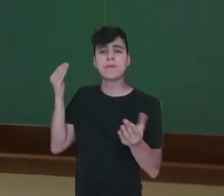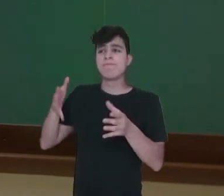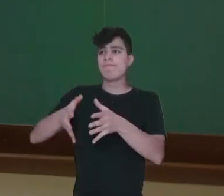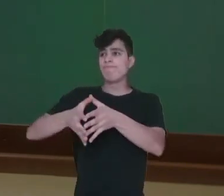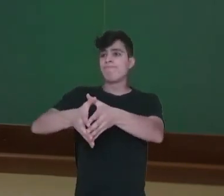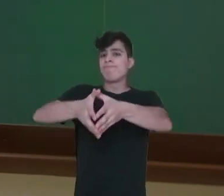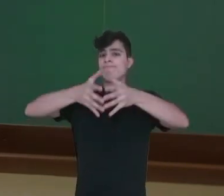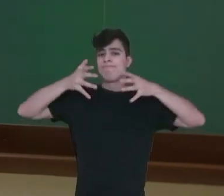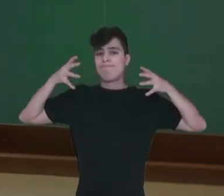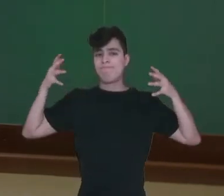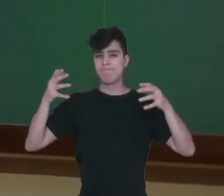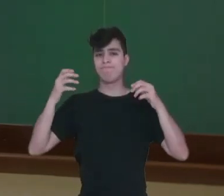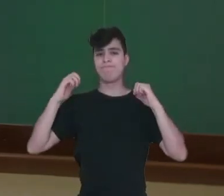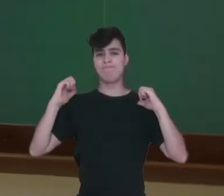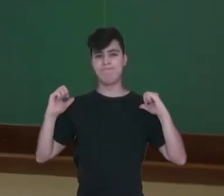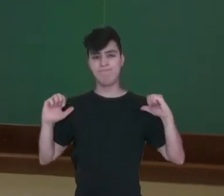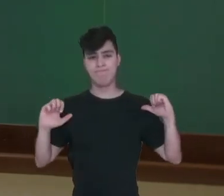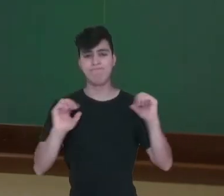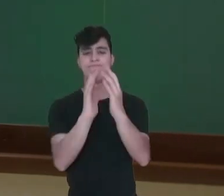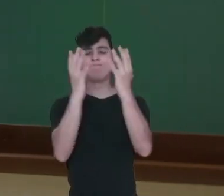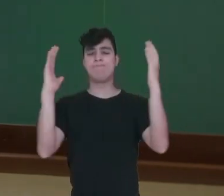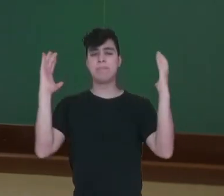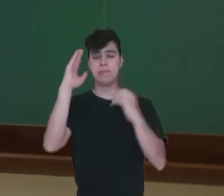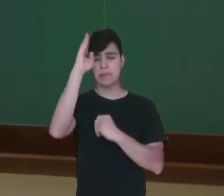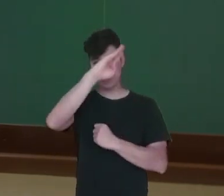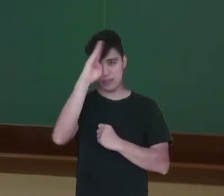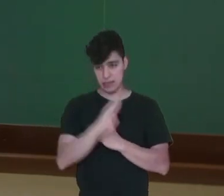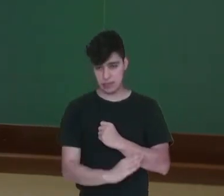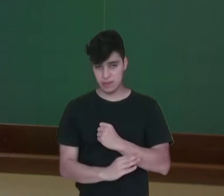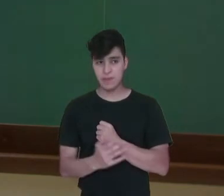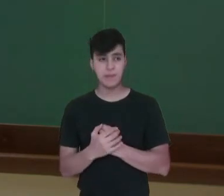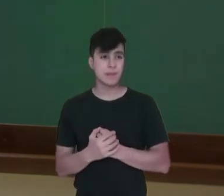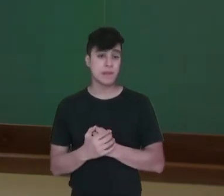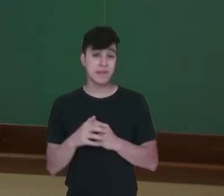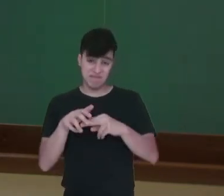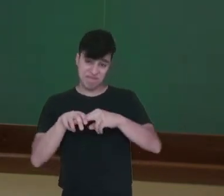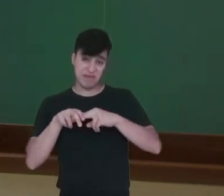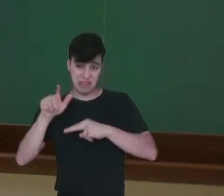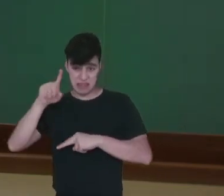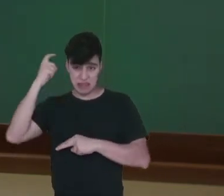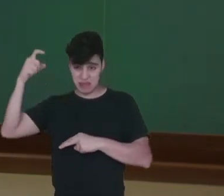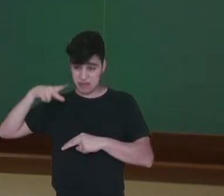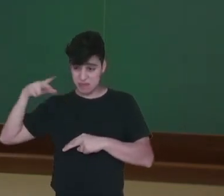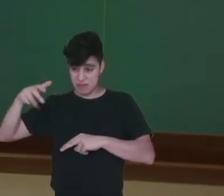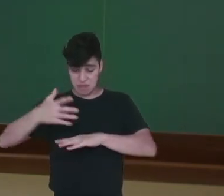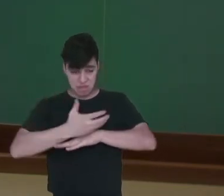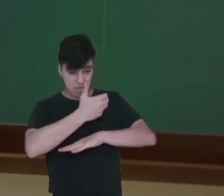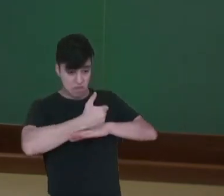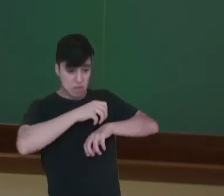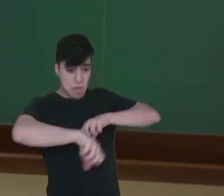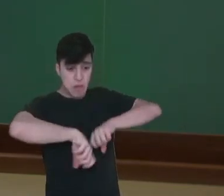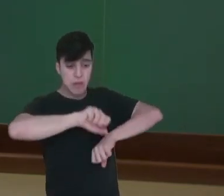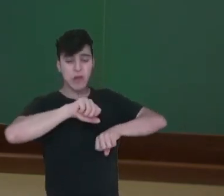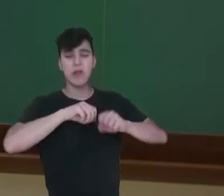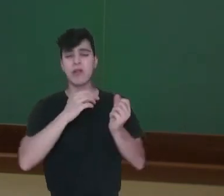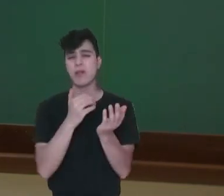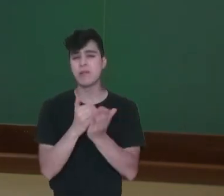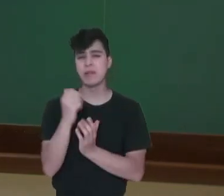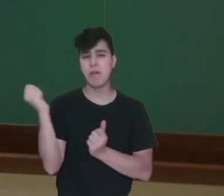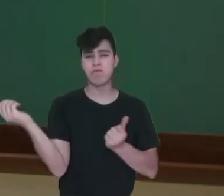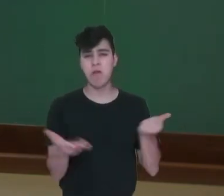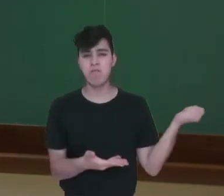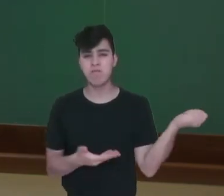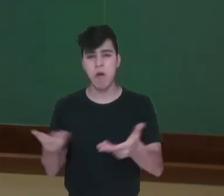essa floresta presente no território brasileiro. Em função da forma de ocupação, a gente vai ter o desmatamento ali